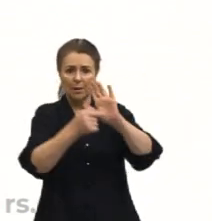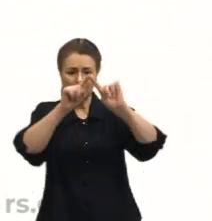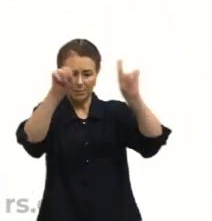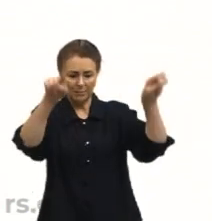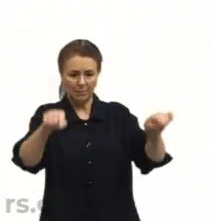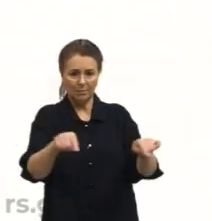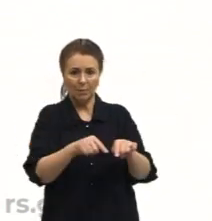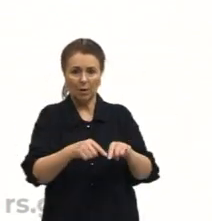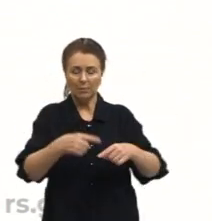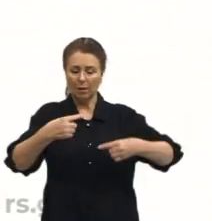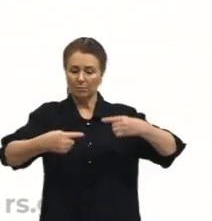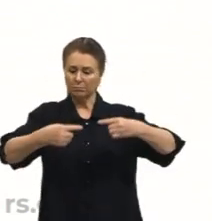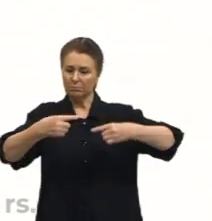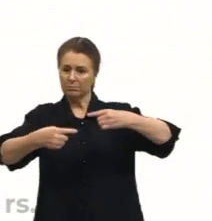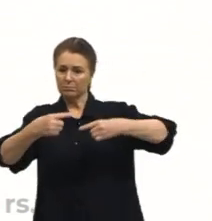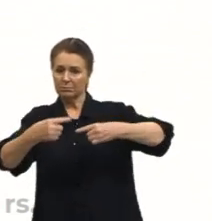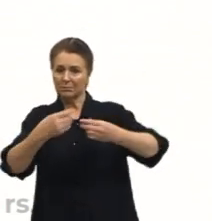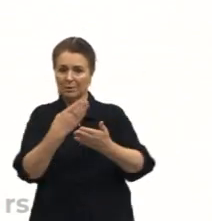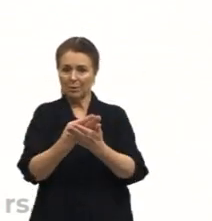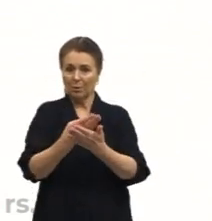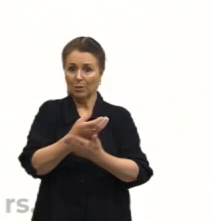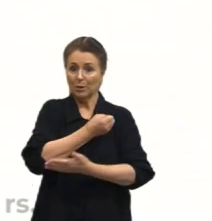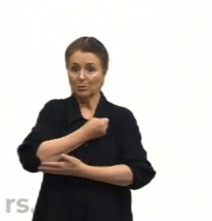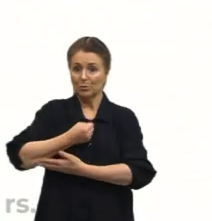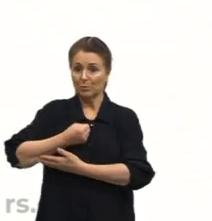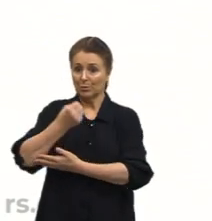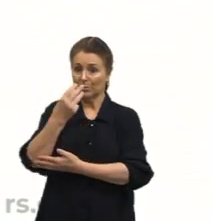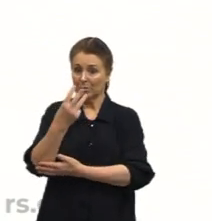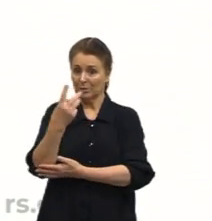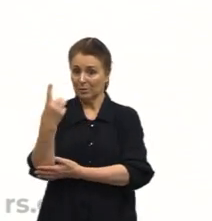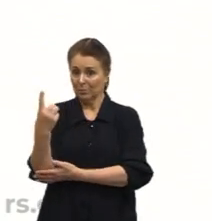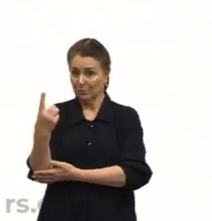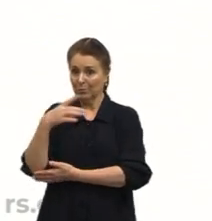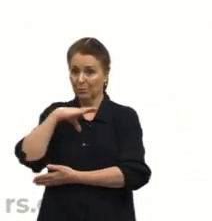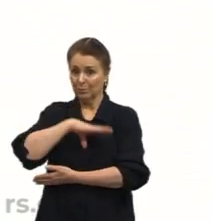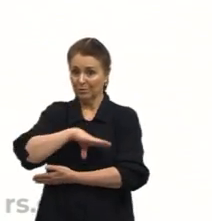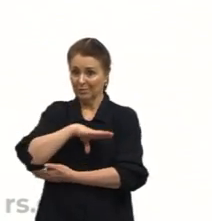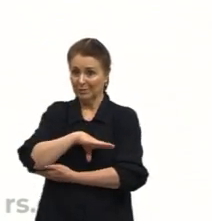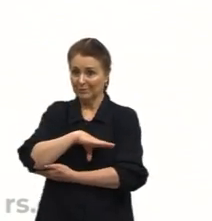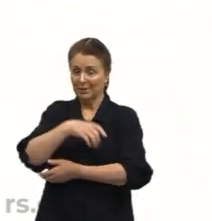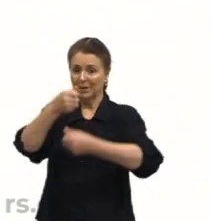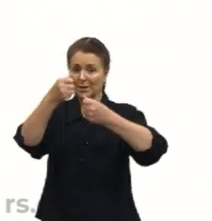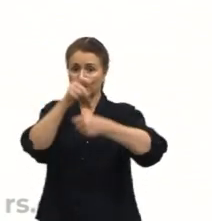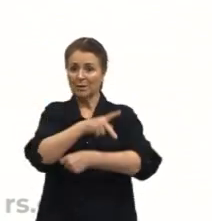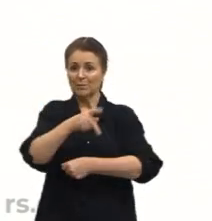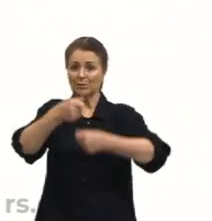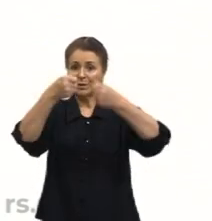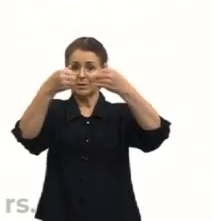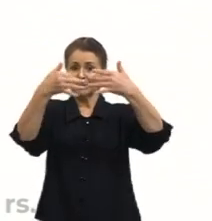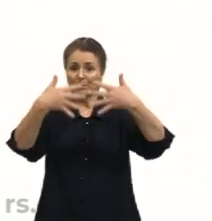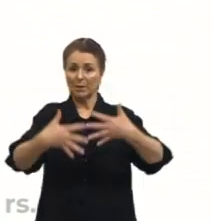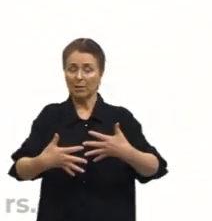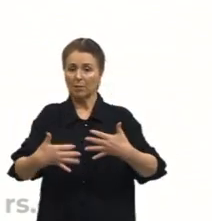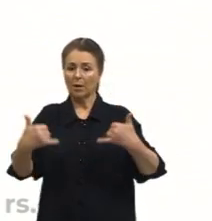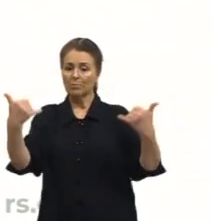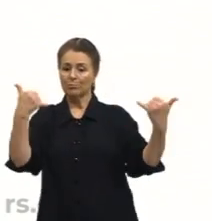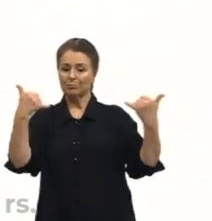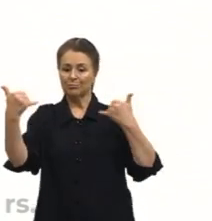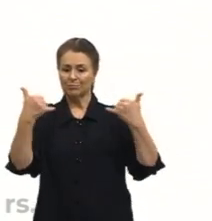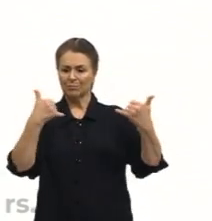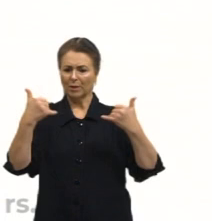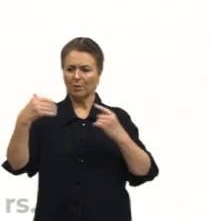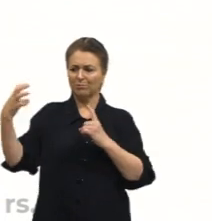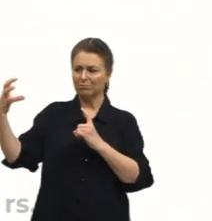aí com a aula de número 31 que é quando nós falamos sobre a influência das propagandas né na